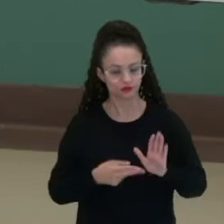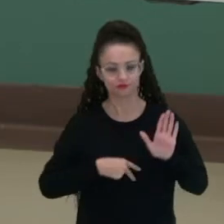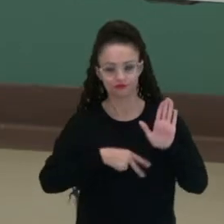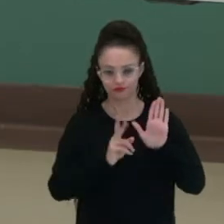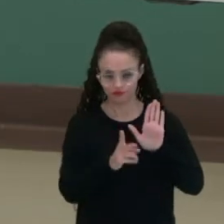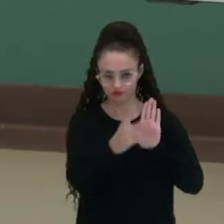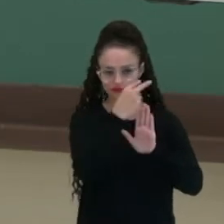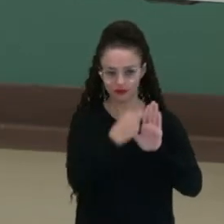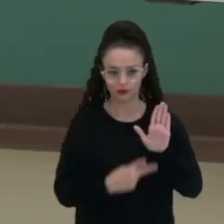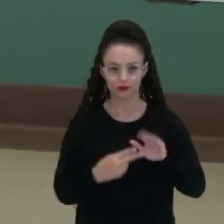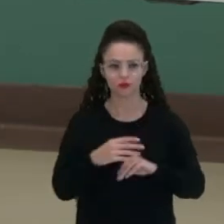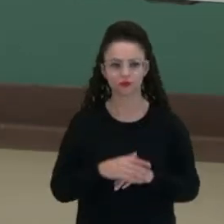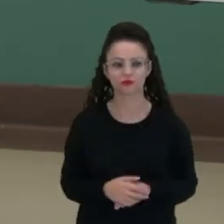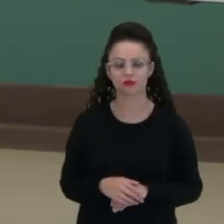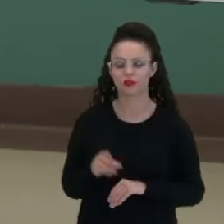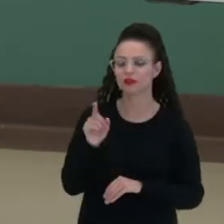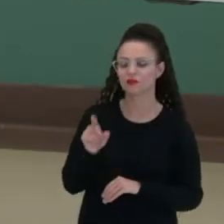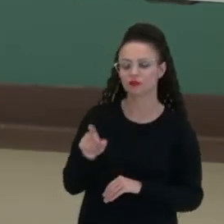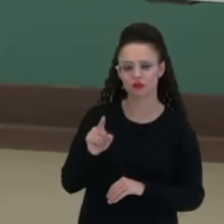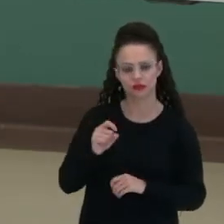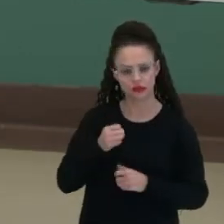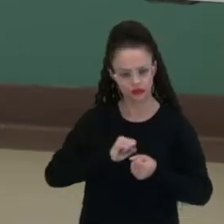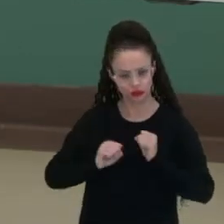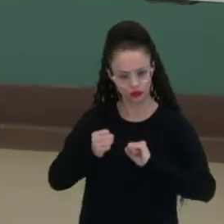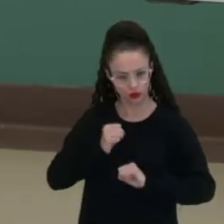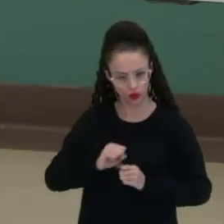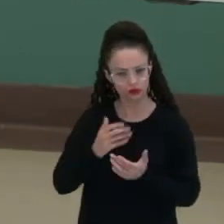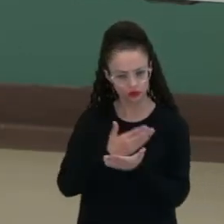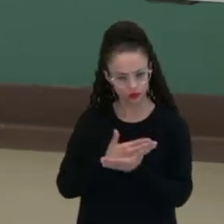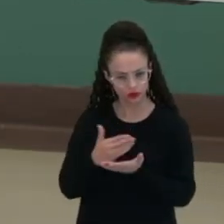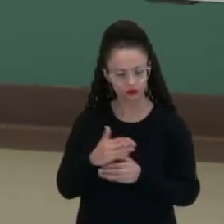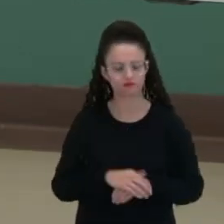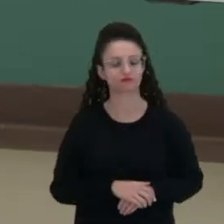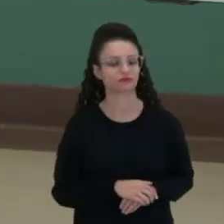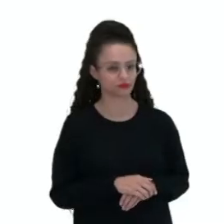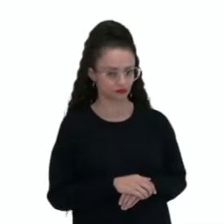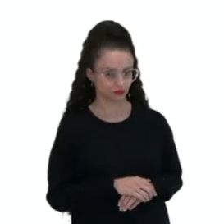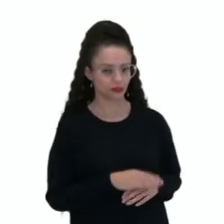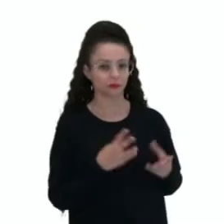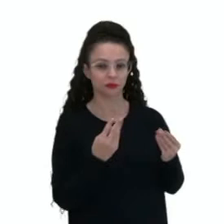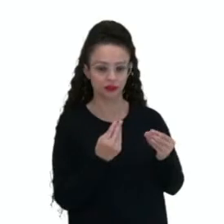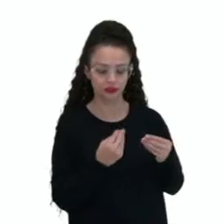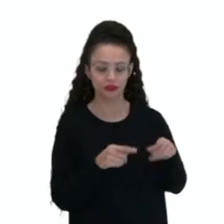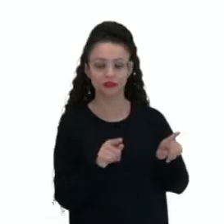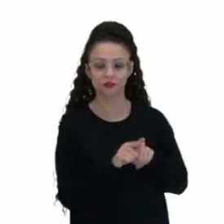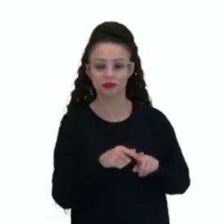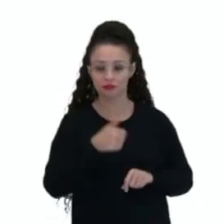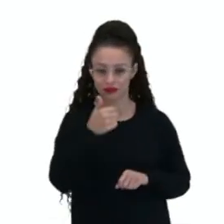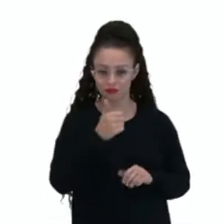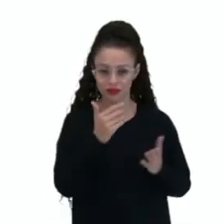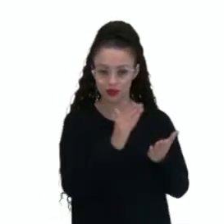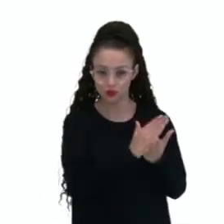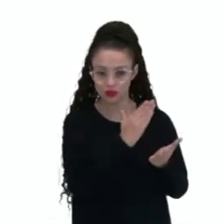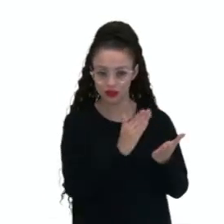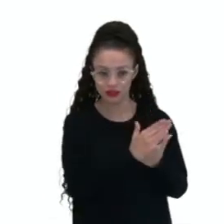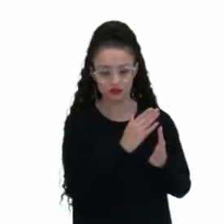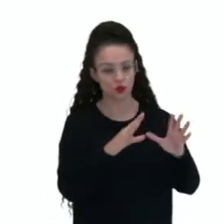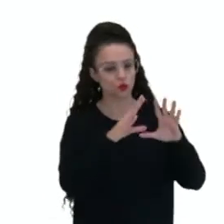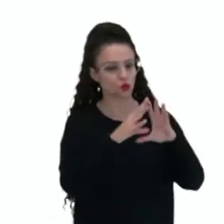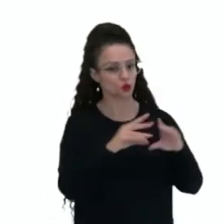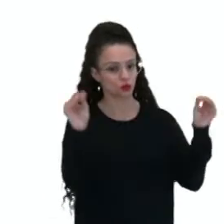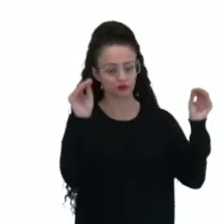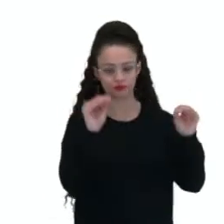com a leitura. A senhora foi ansiosa no início? Muito. Tanto que os meus primeiros livros